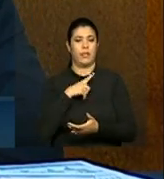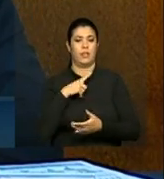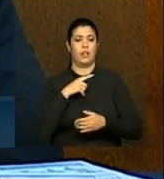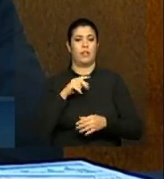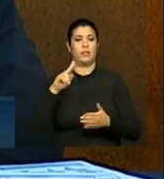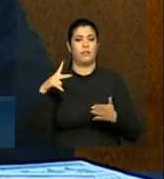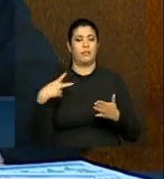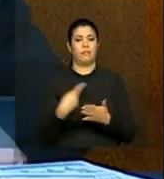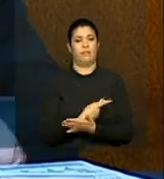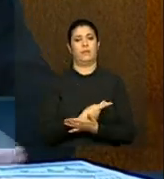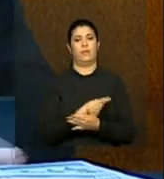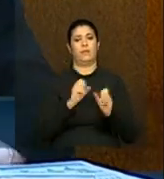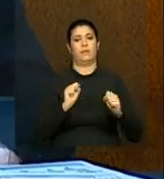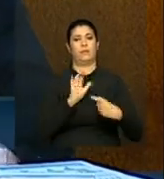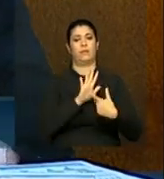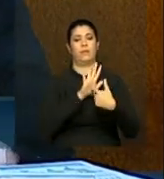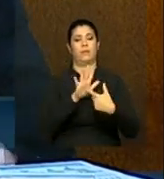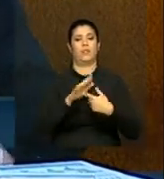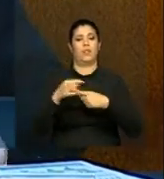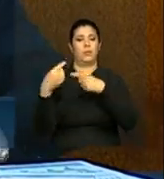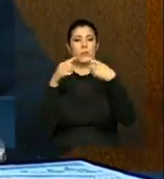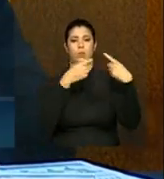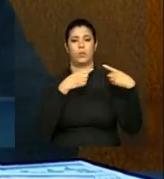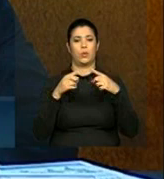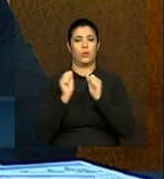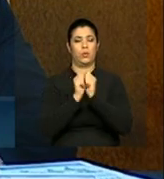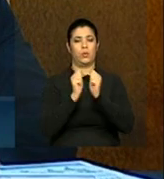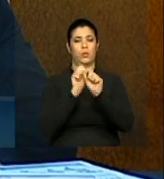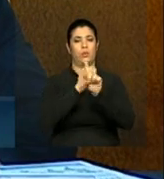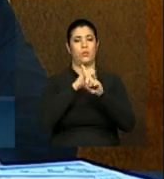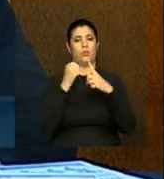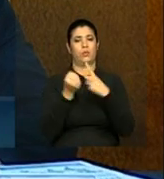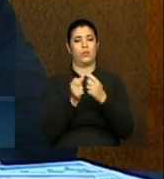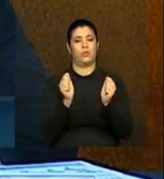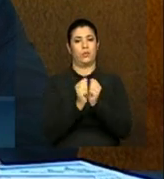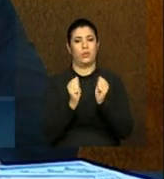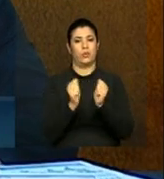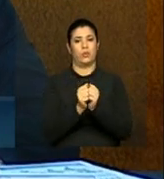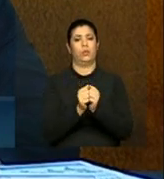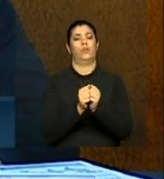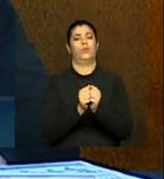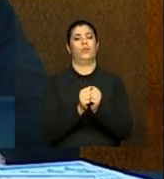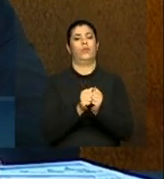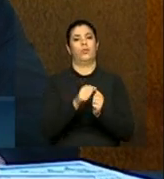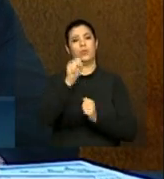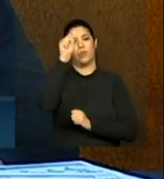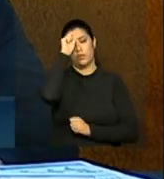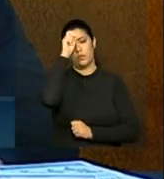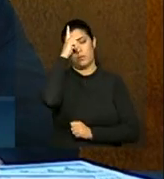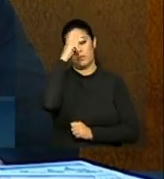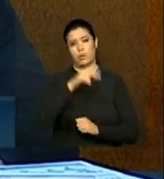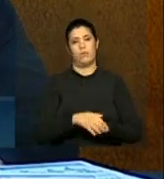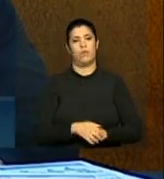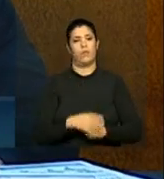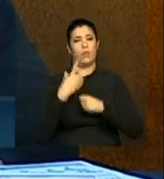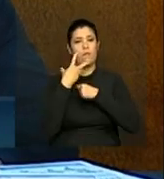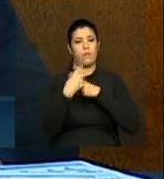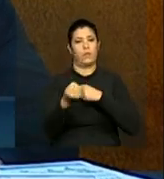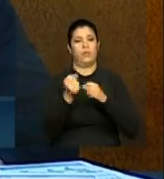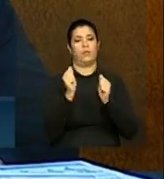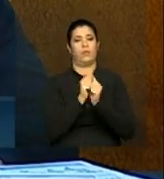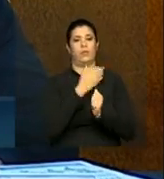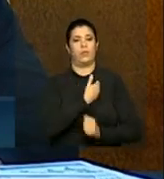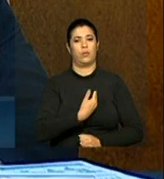oportunidade de trazer, né, e de debater com a sociedade civil, com os prefeitos, as conquistas do nosso governo,